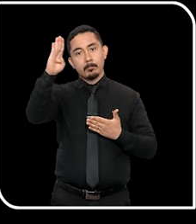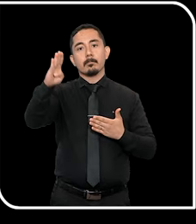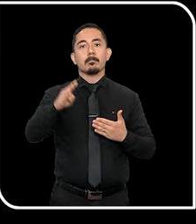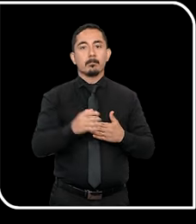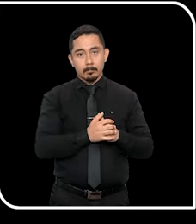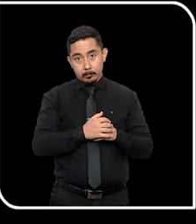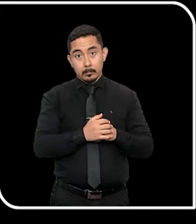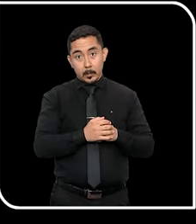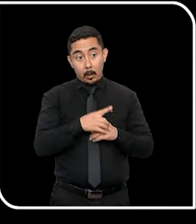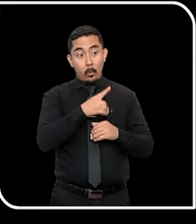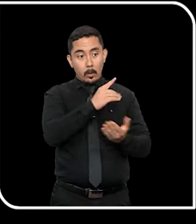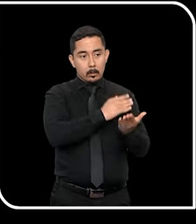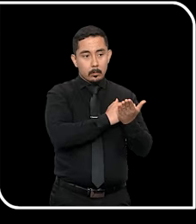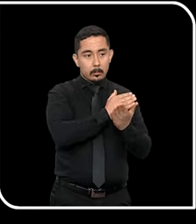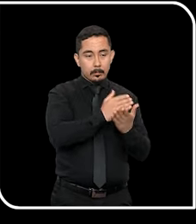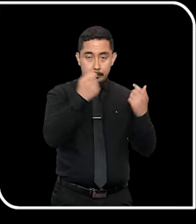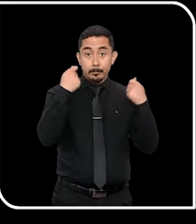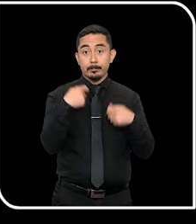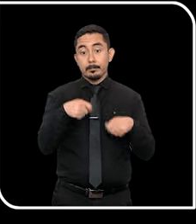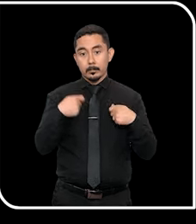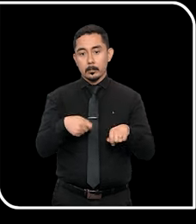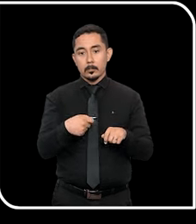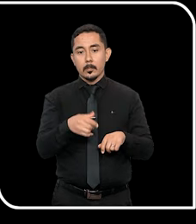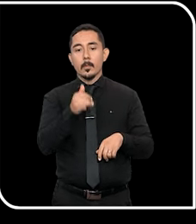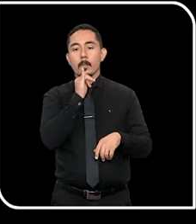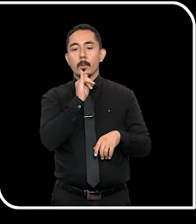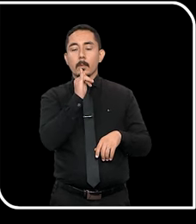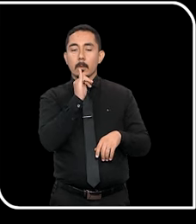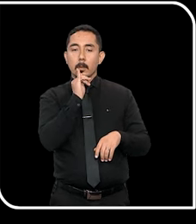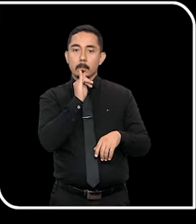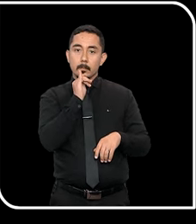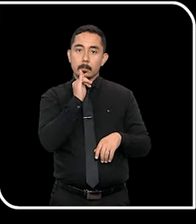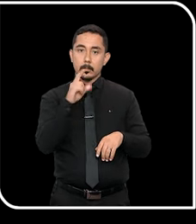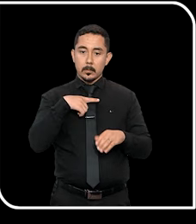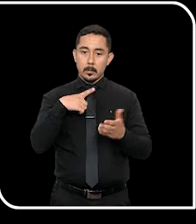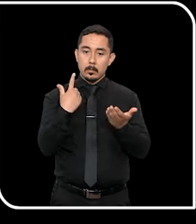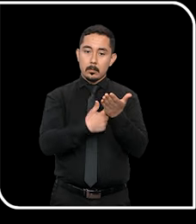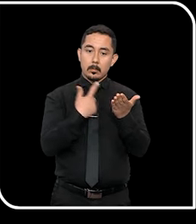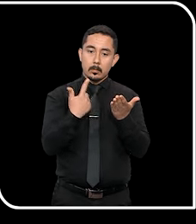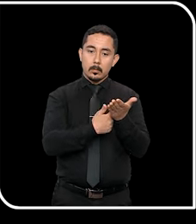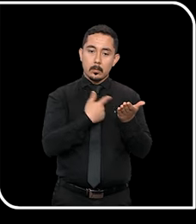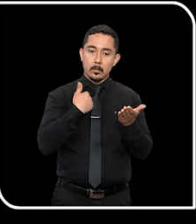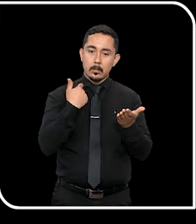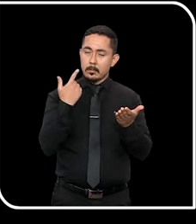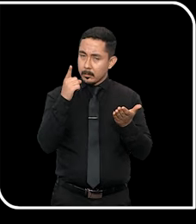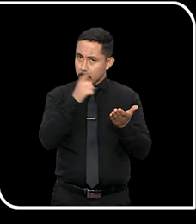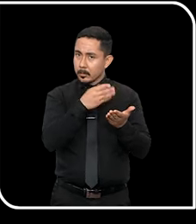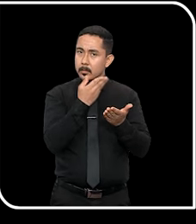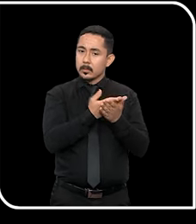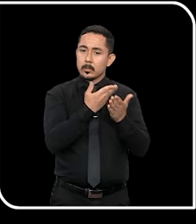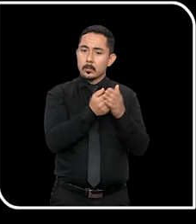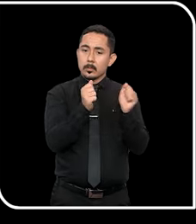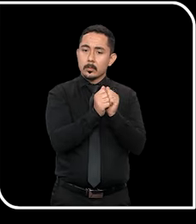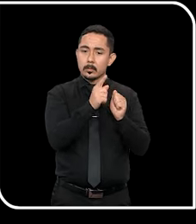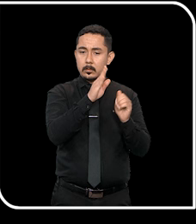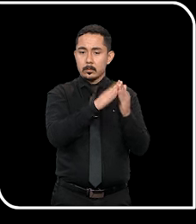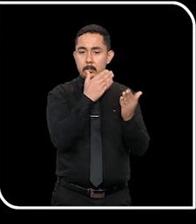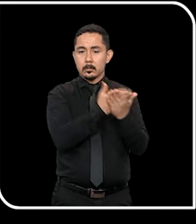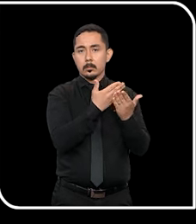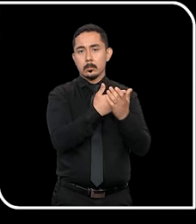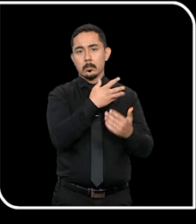que forma sujeitos e assim eu vou dar um exemplo para vocês de um livro que foi eh estudado na escola do meu